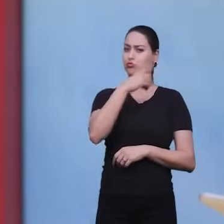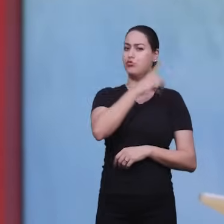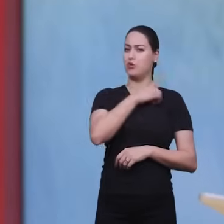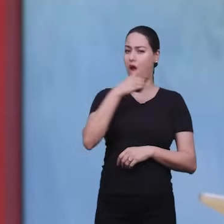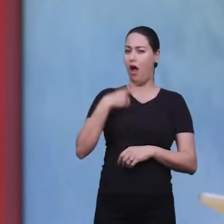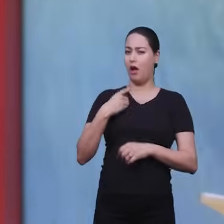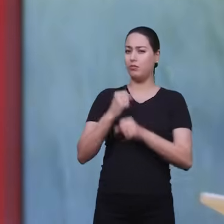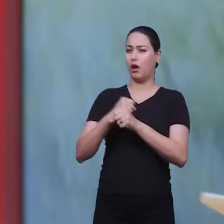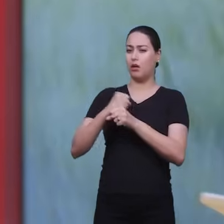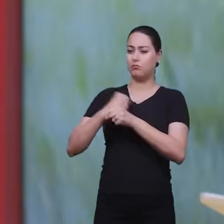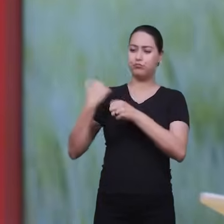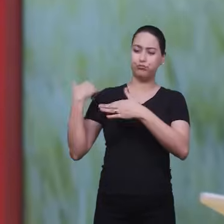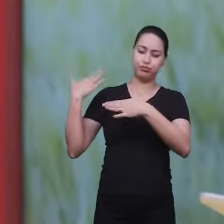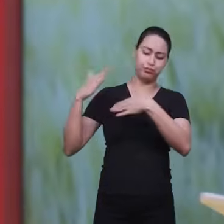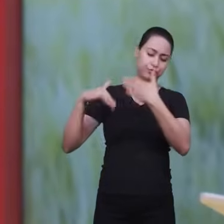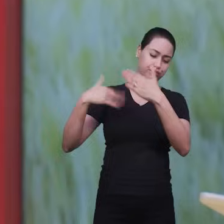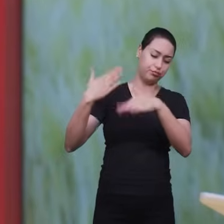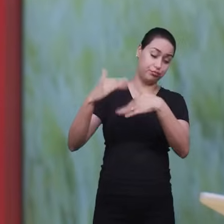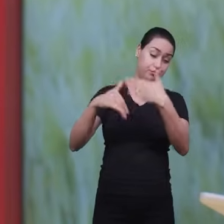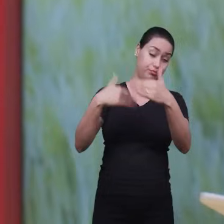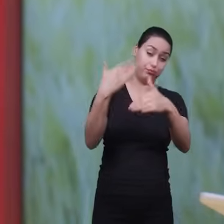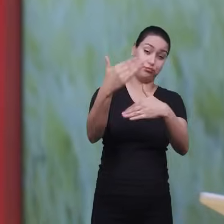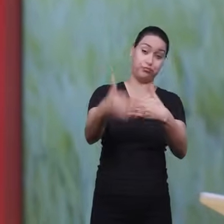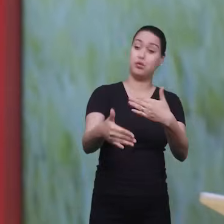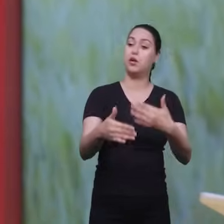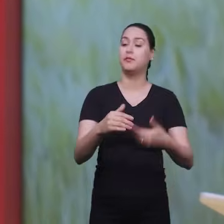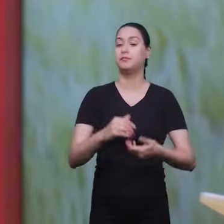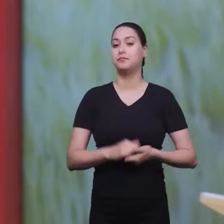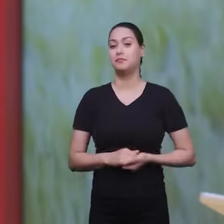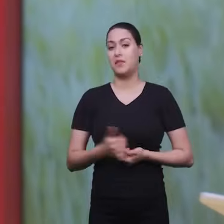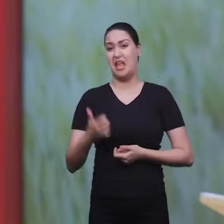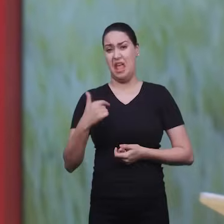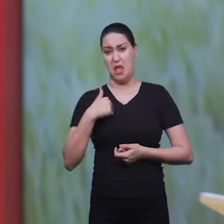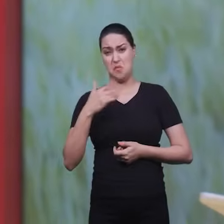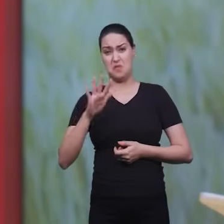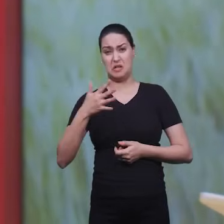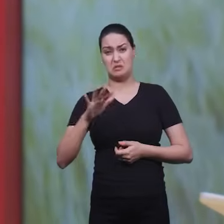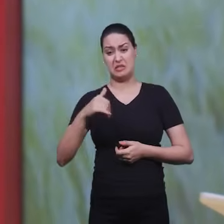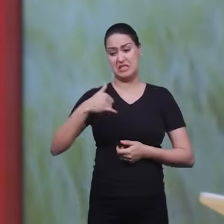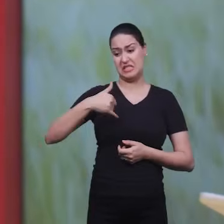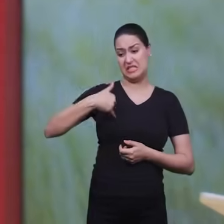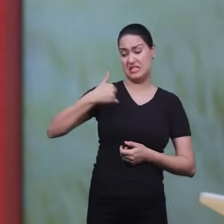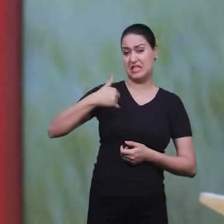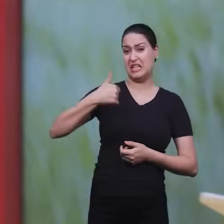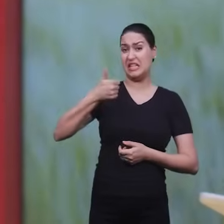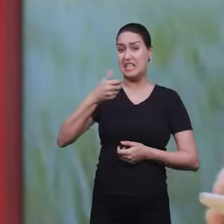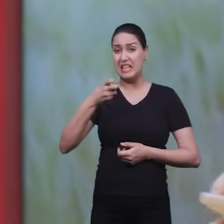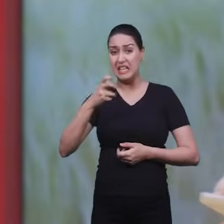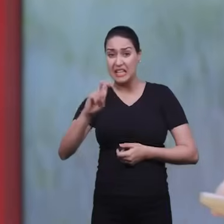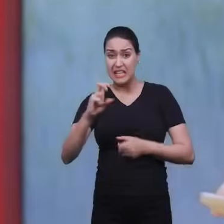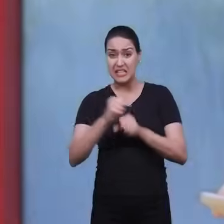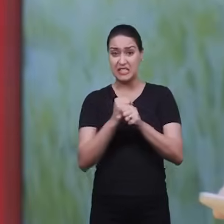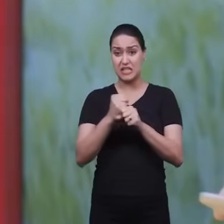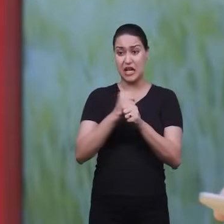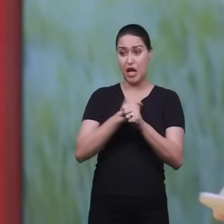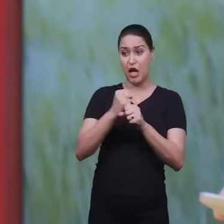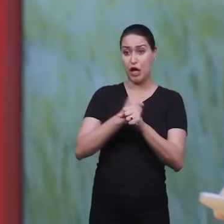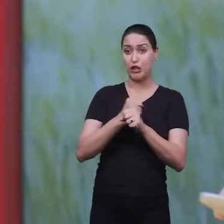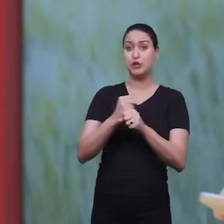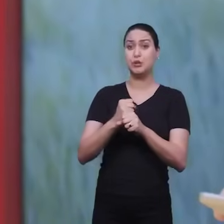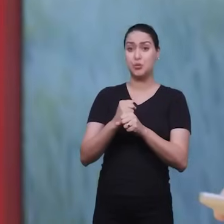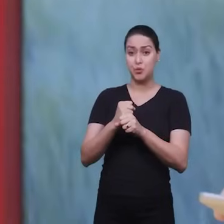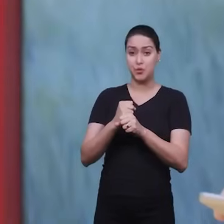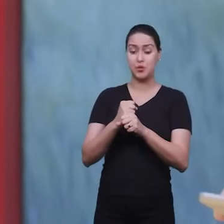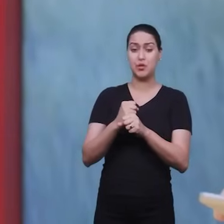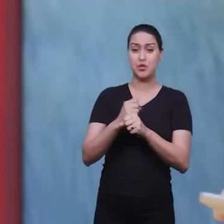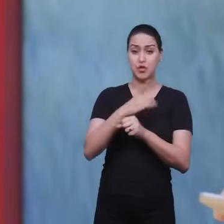arco muitos anos esse é isso que não foram de átomos que não foi uns 15 dias de ar então eu vou muito tempo de Aliás quando